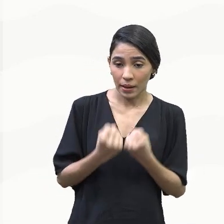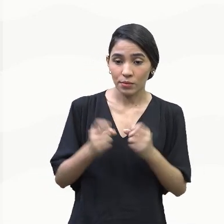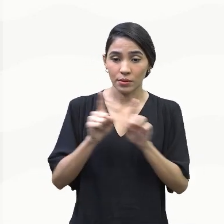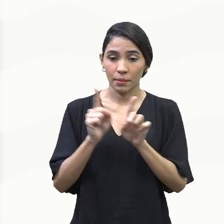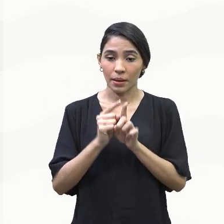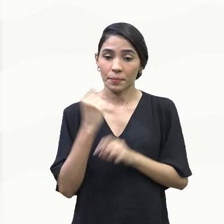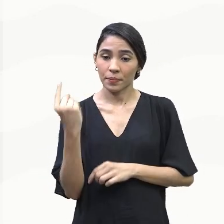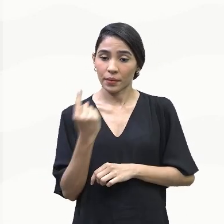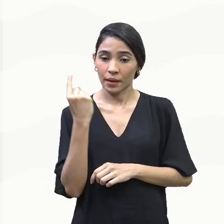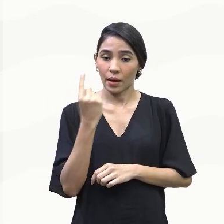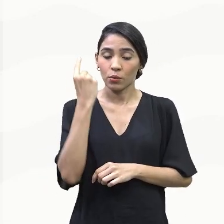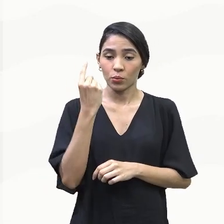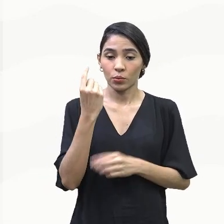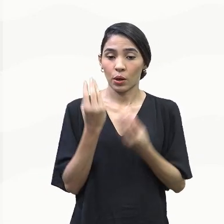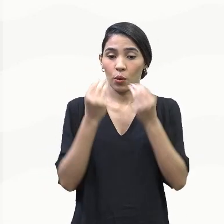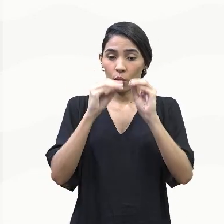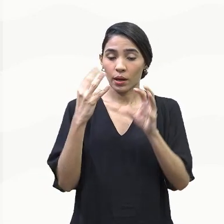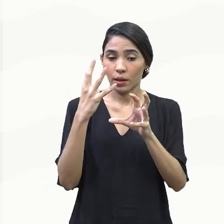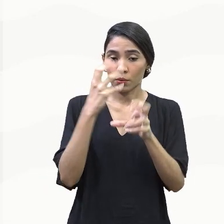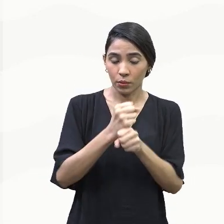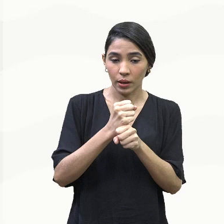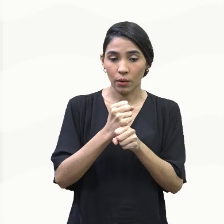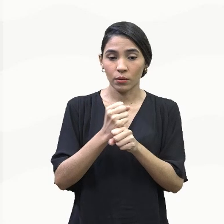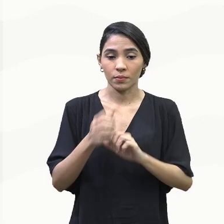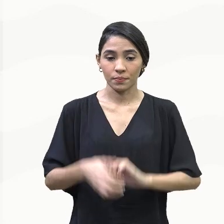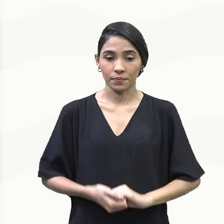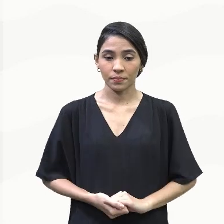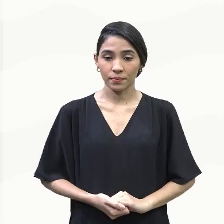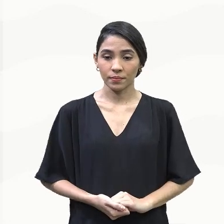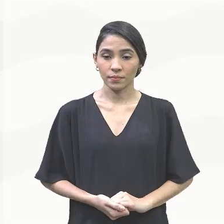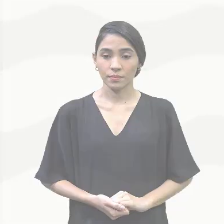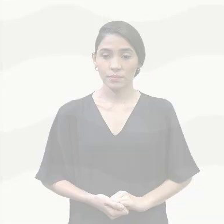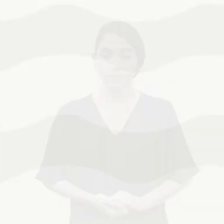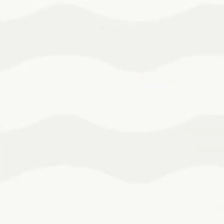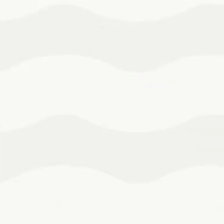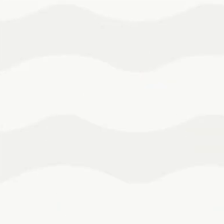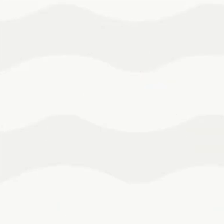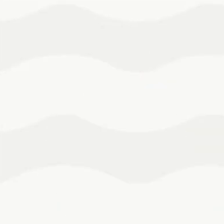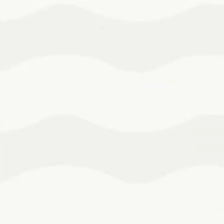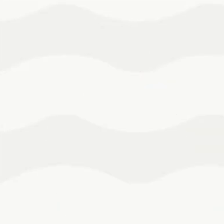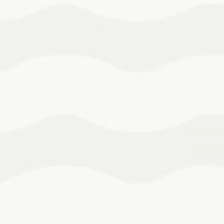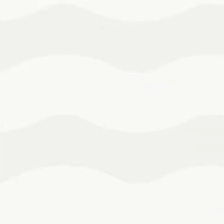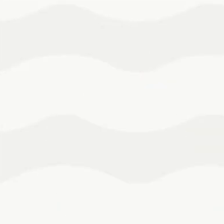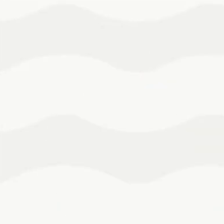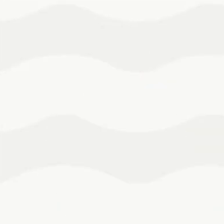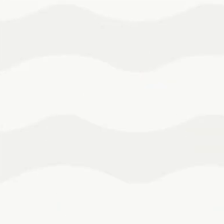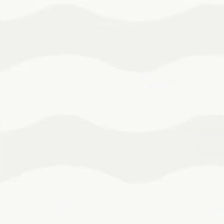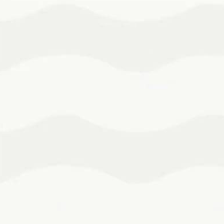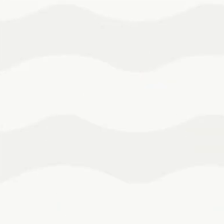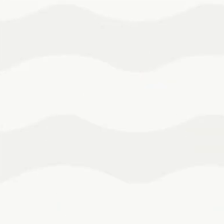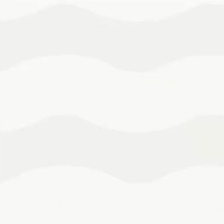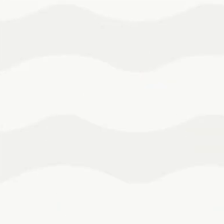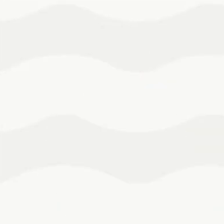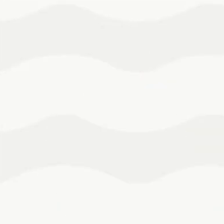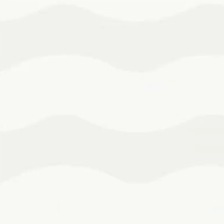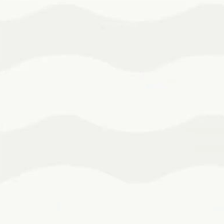entra aí num cálculo, tá? Daqui a pouco a gente vê isso. Nós temos aqui, olha, a representação aqui, desde